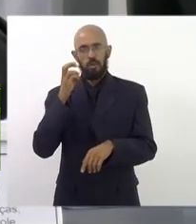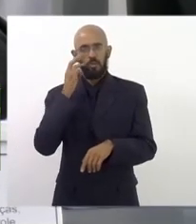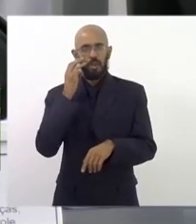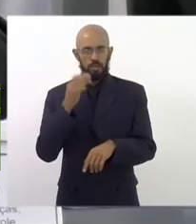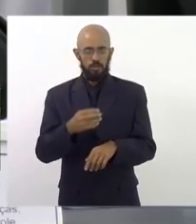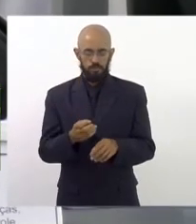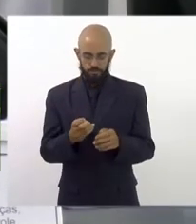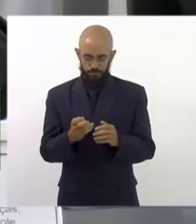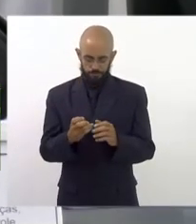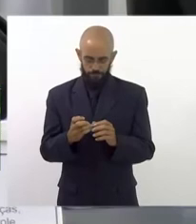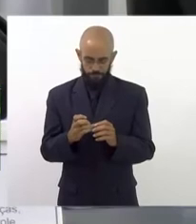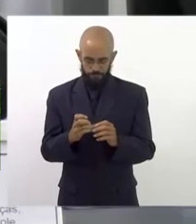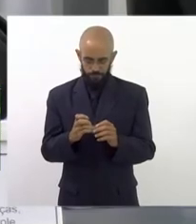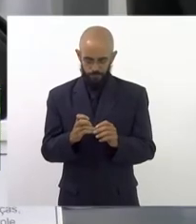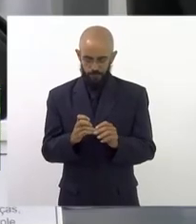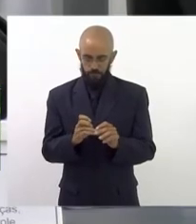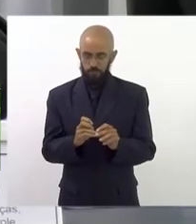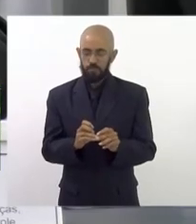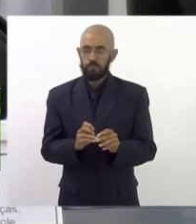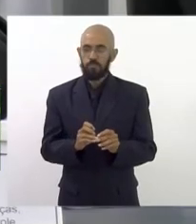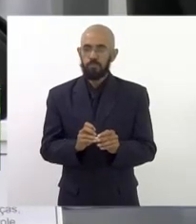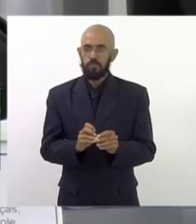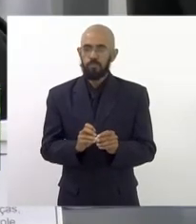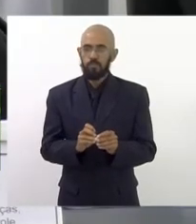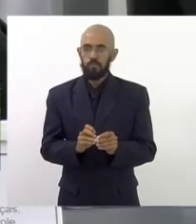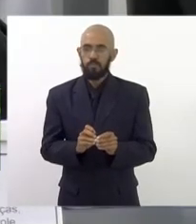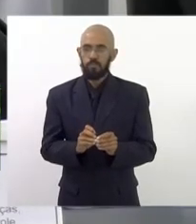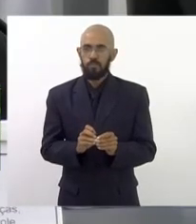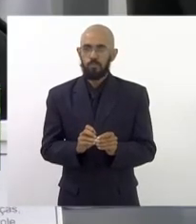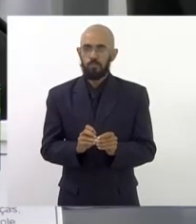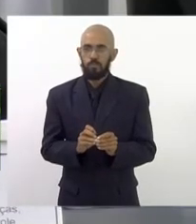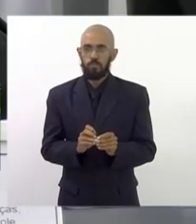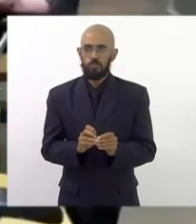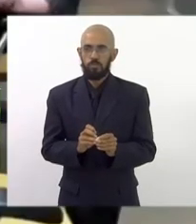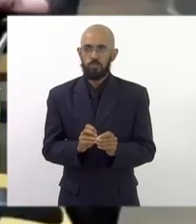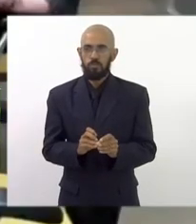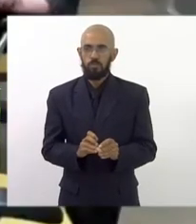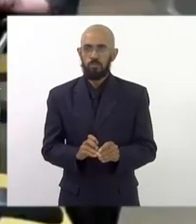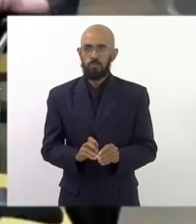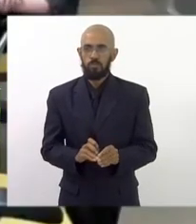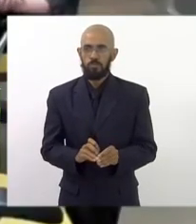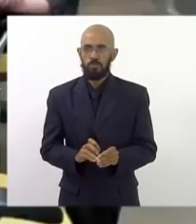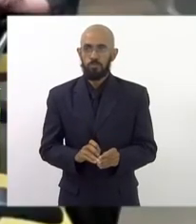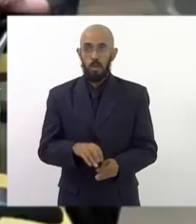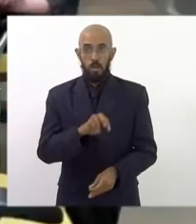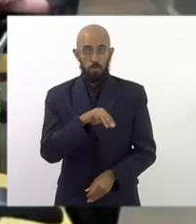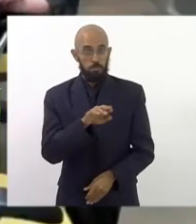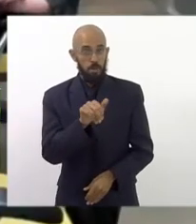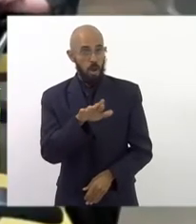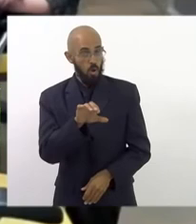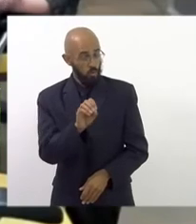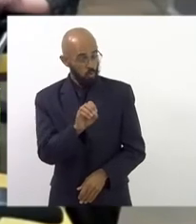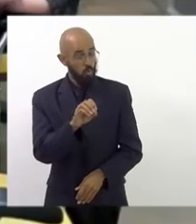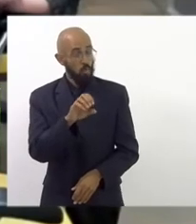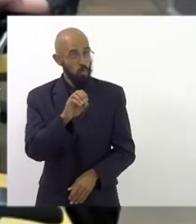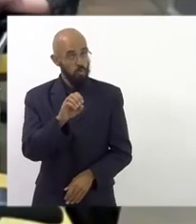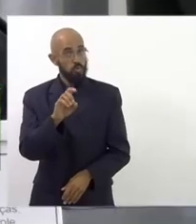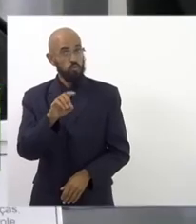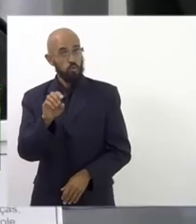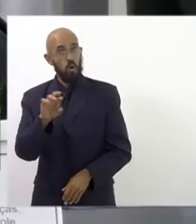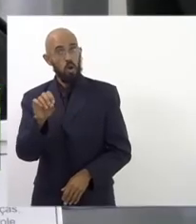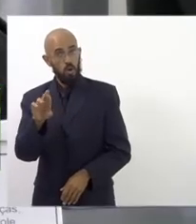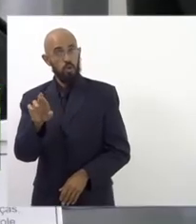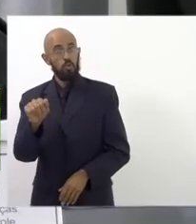Valdeque. Segunda questão, obrigado. Nelson, porque eu acho que eu realmente... Eu pedi uma hora também para estar presente também. A